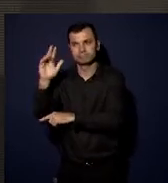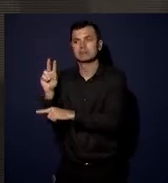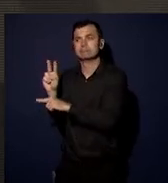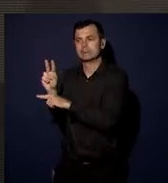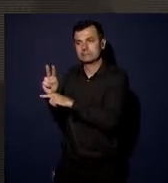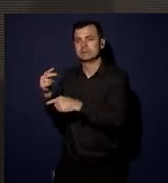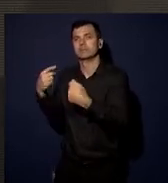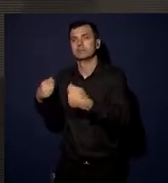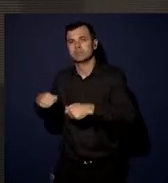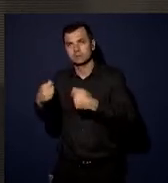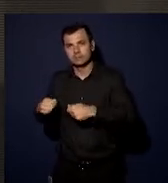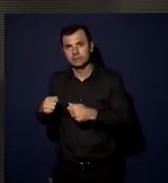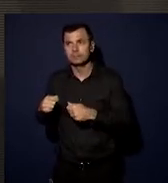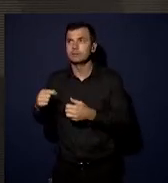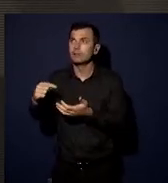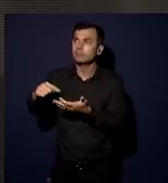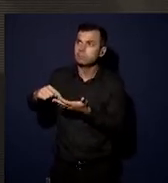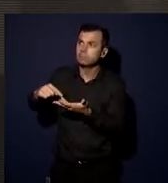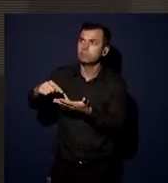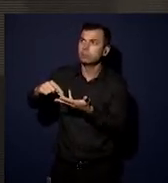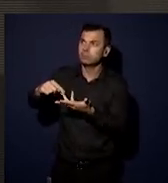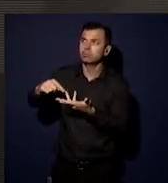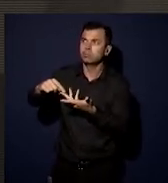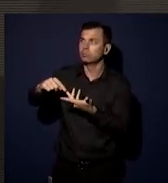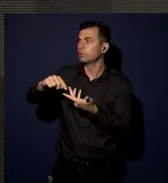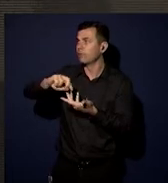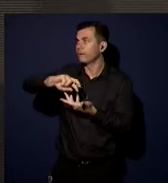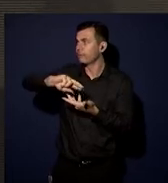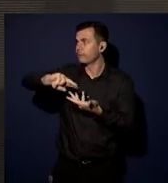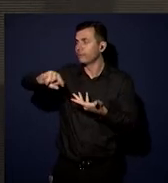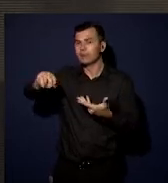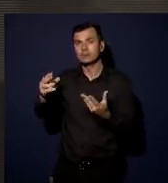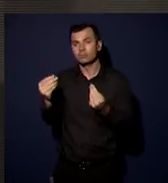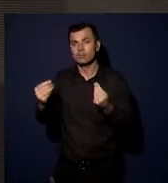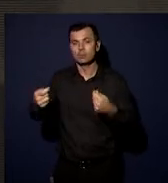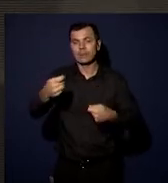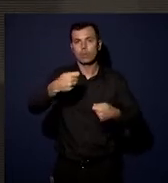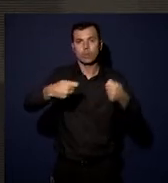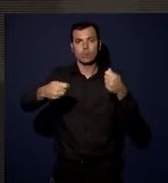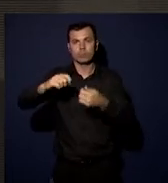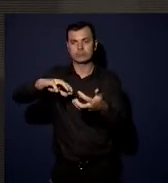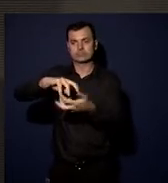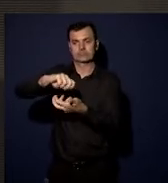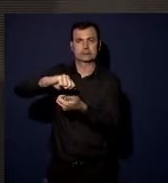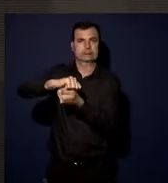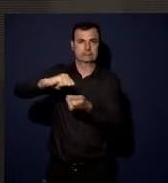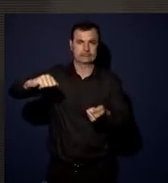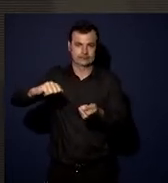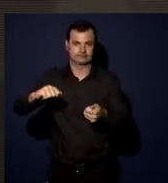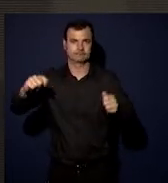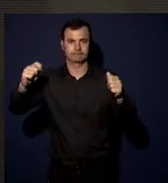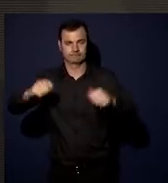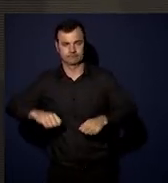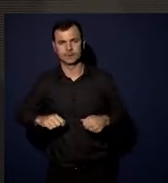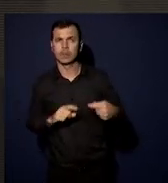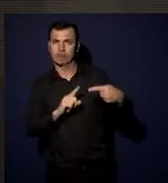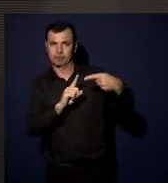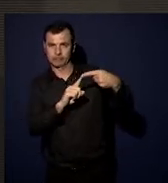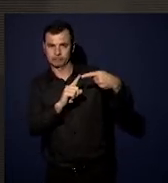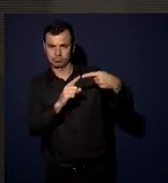de alguma forma alimenta uma economia renovável né então assim eu acho que no primeiro ponto que eu queria colocar